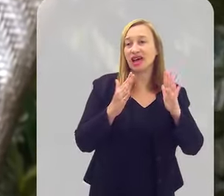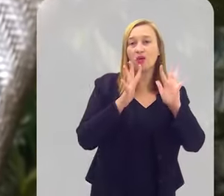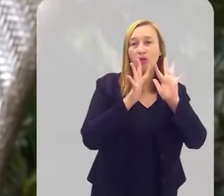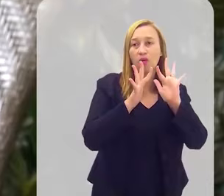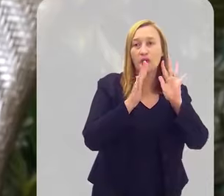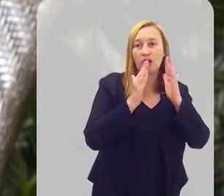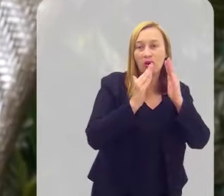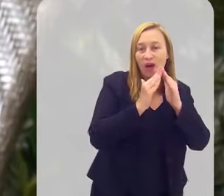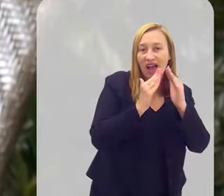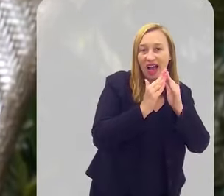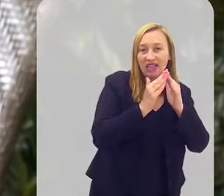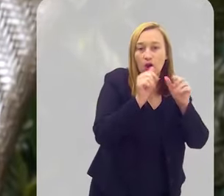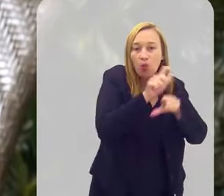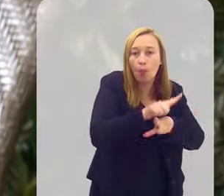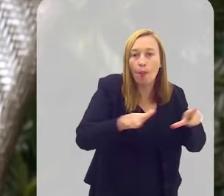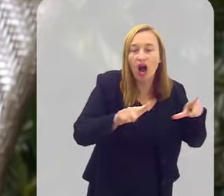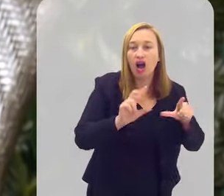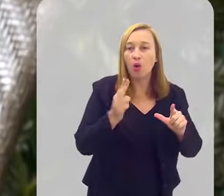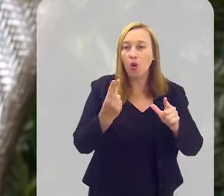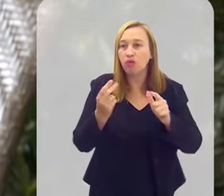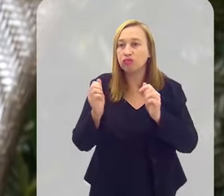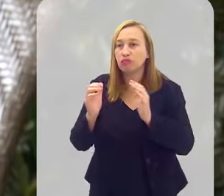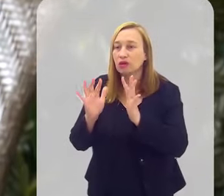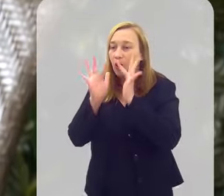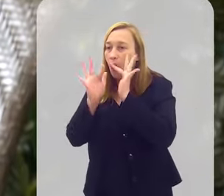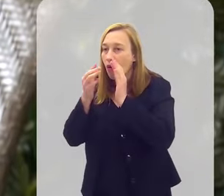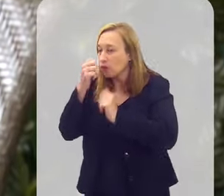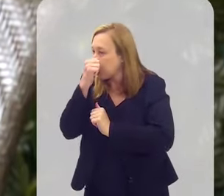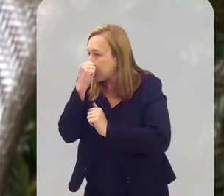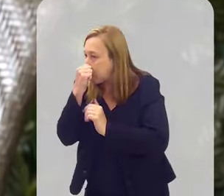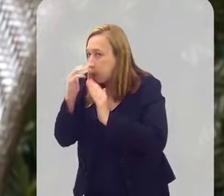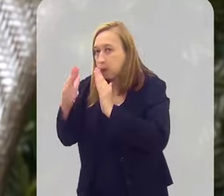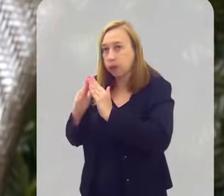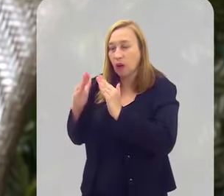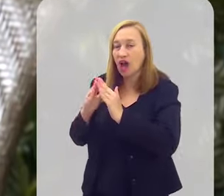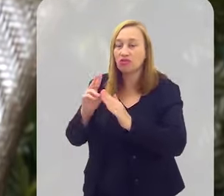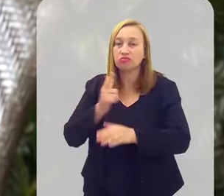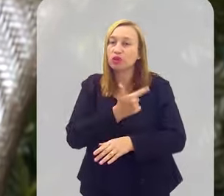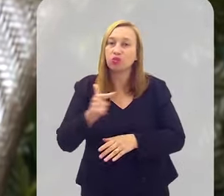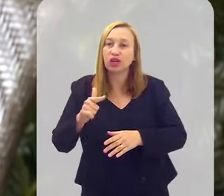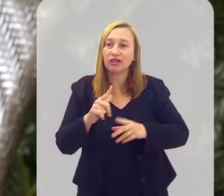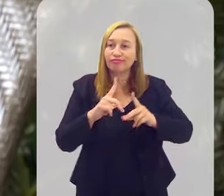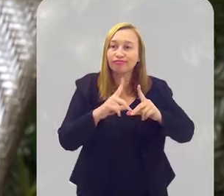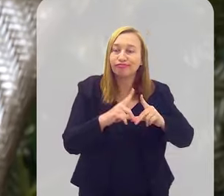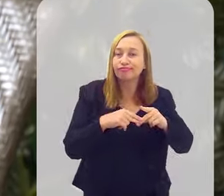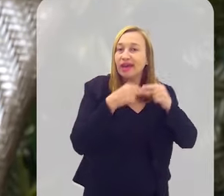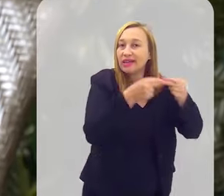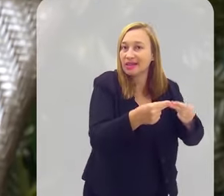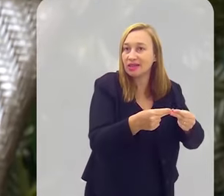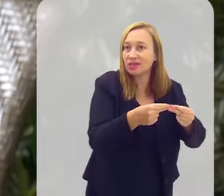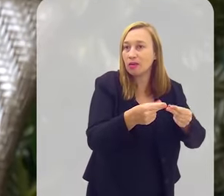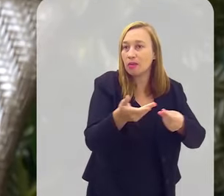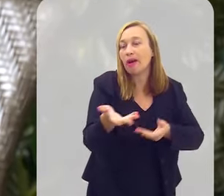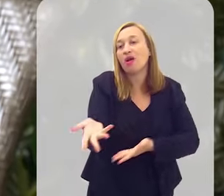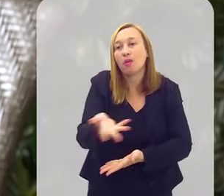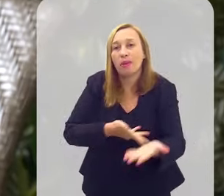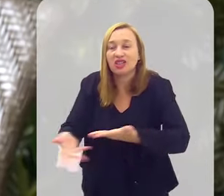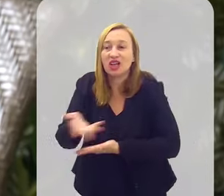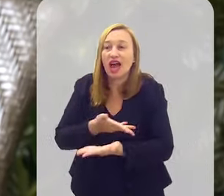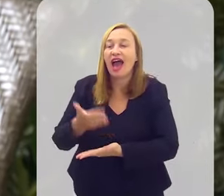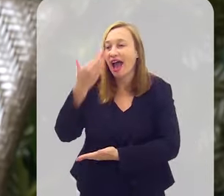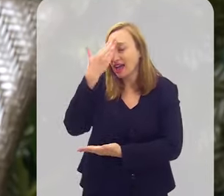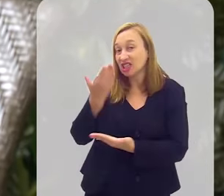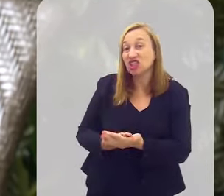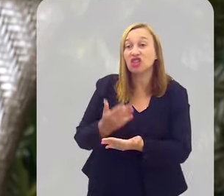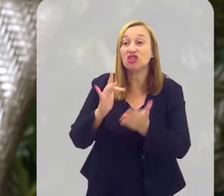com a casa cheia ou se você tá com a casa vazia se você não tem presentes para compartilhar Creia que Jesus é aquele que